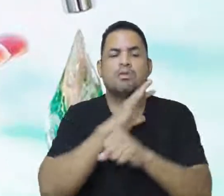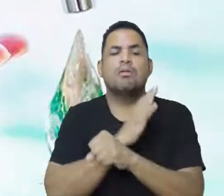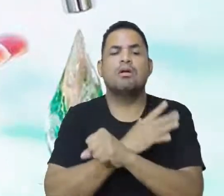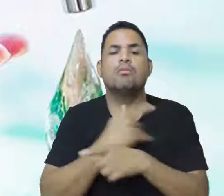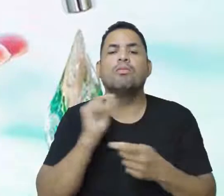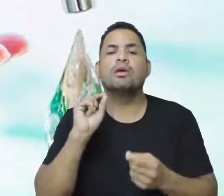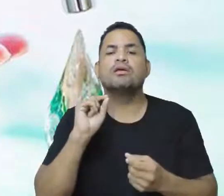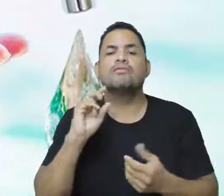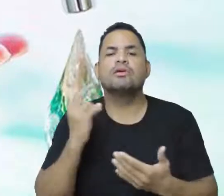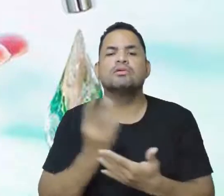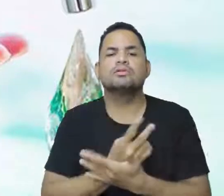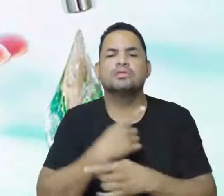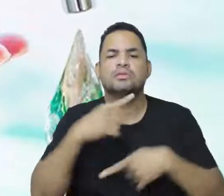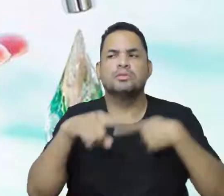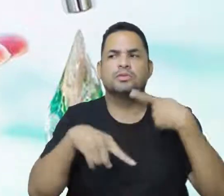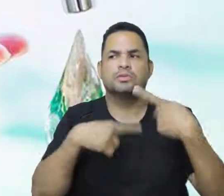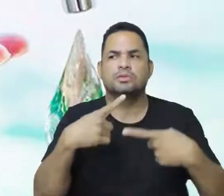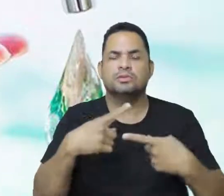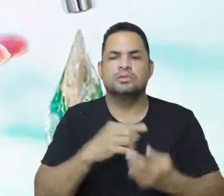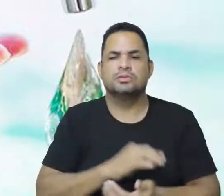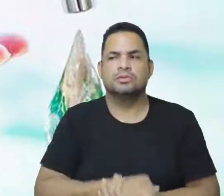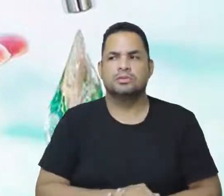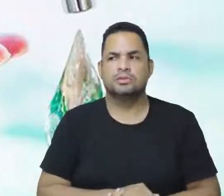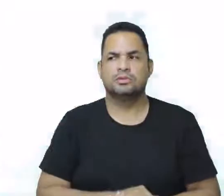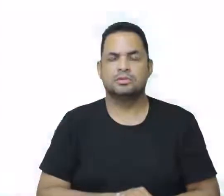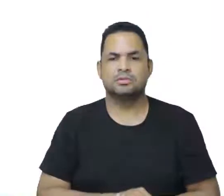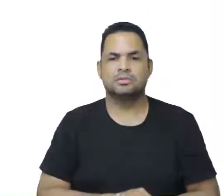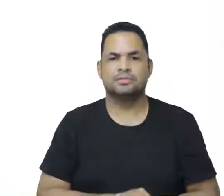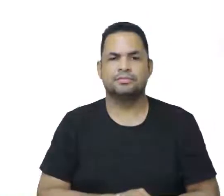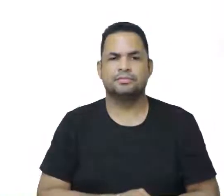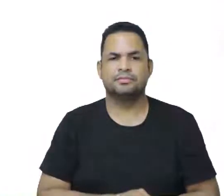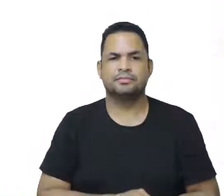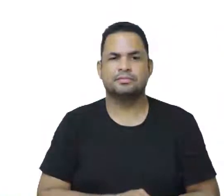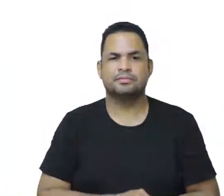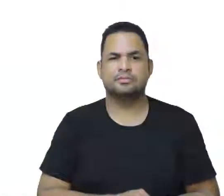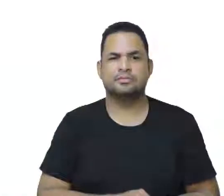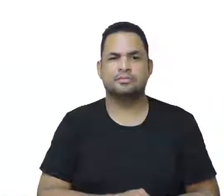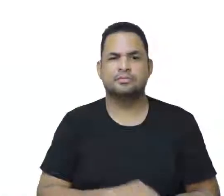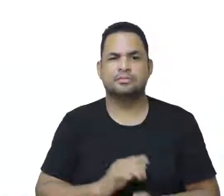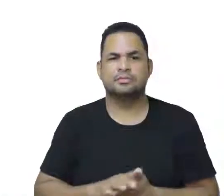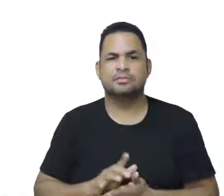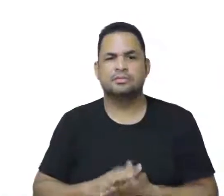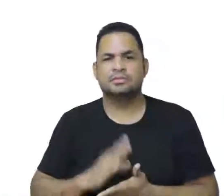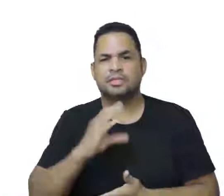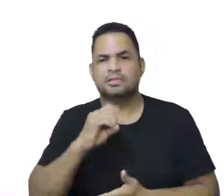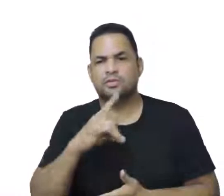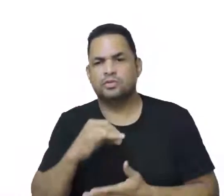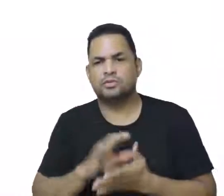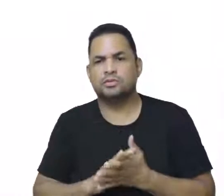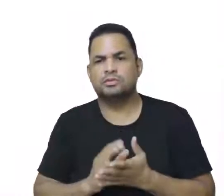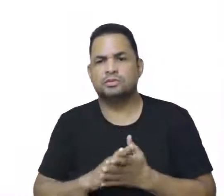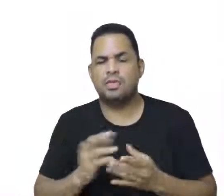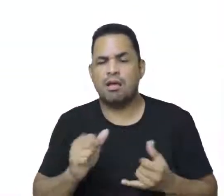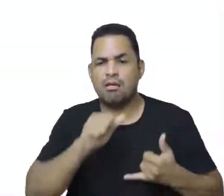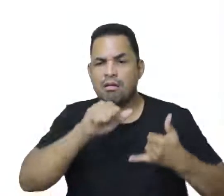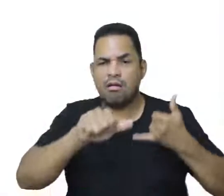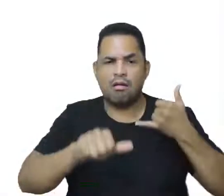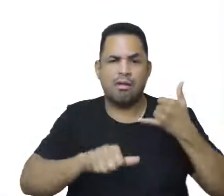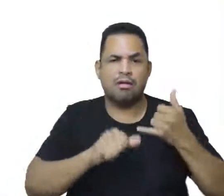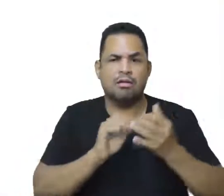disso? Vamos lá, olha aí, ó. Veja só, os gases poluentes SO2 e NO2